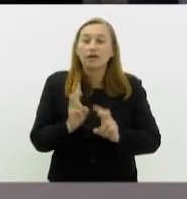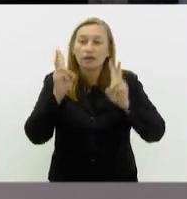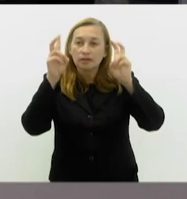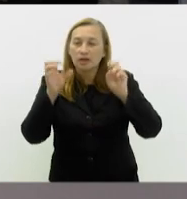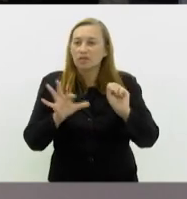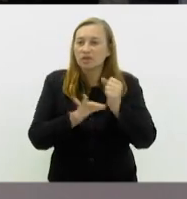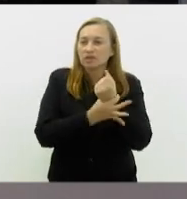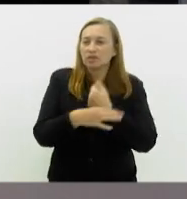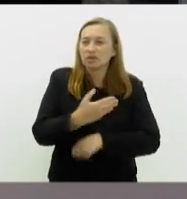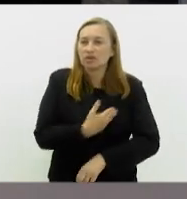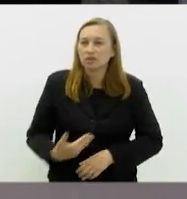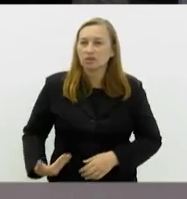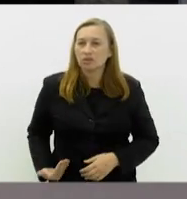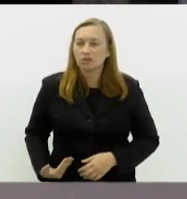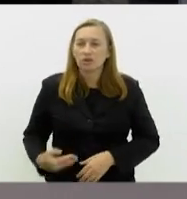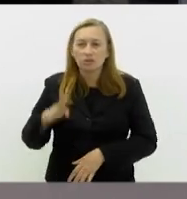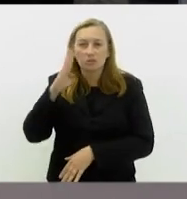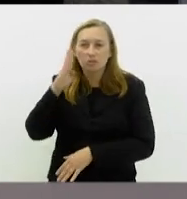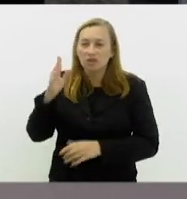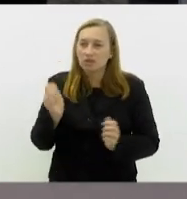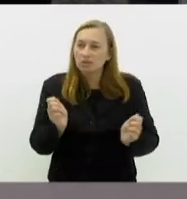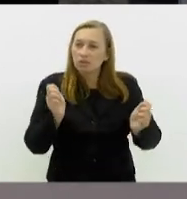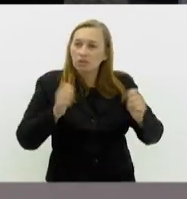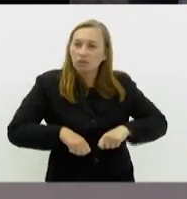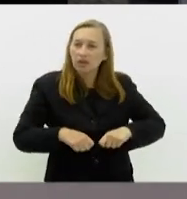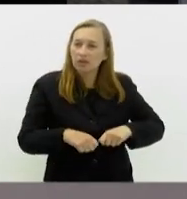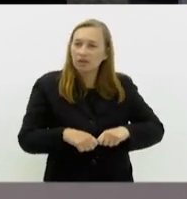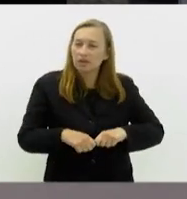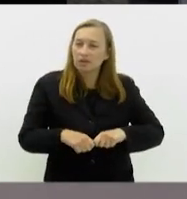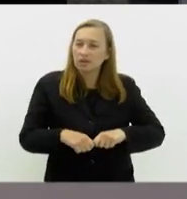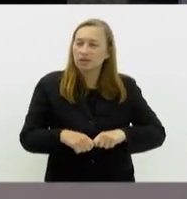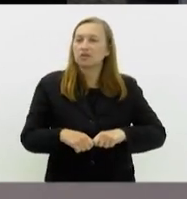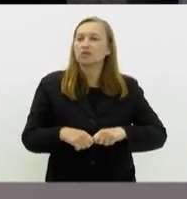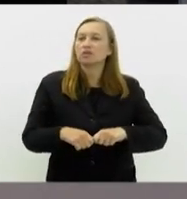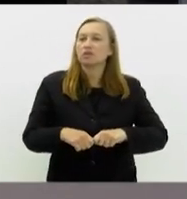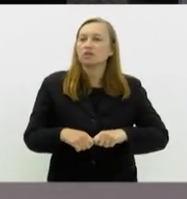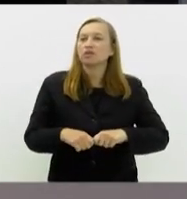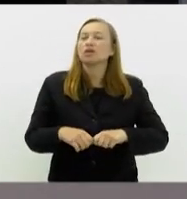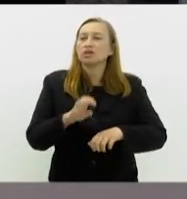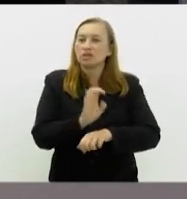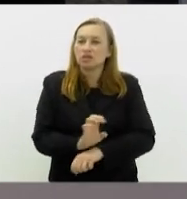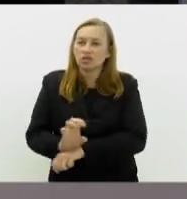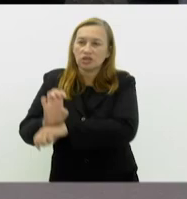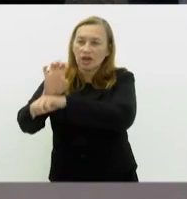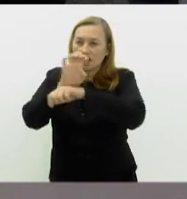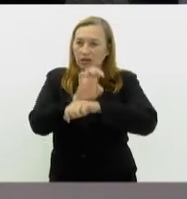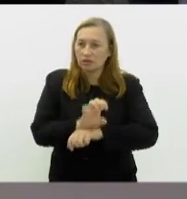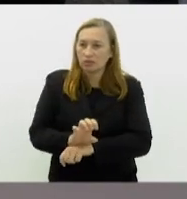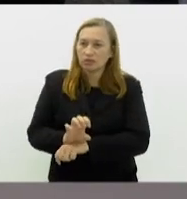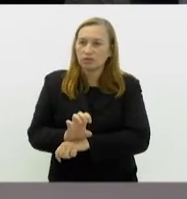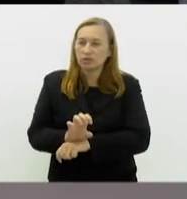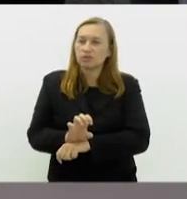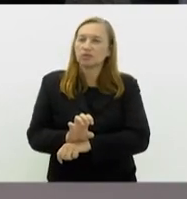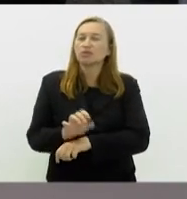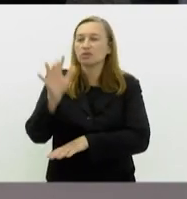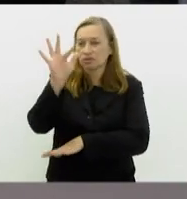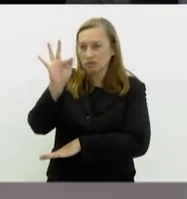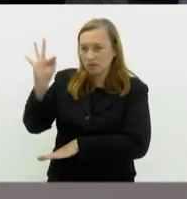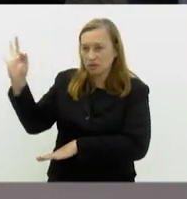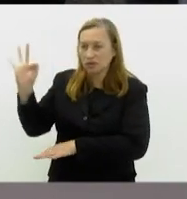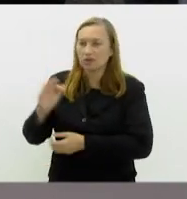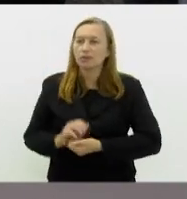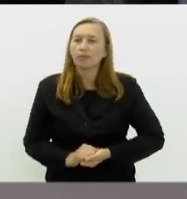Segurança Pública matéria de competência concorrente entre os Estados federativ entre os entes